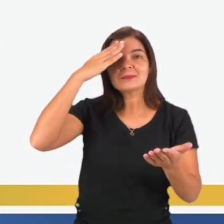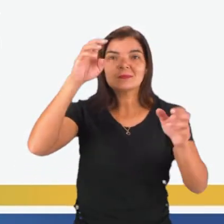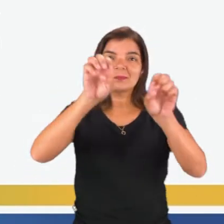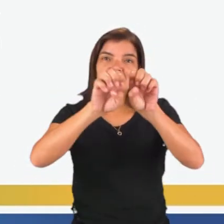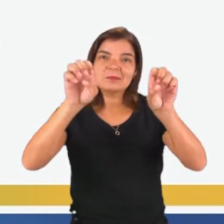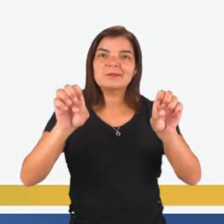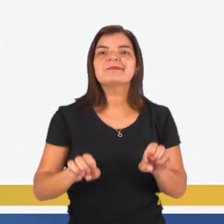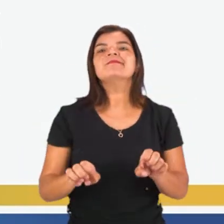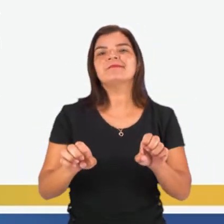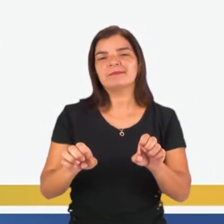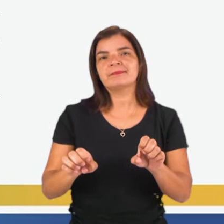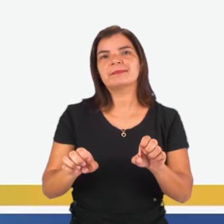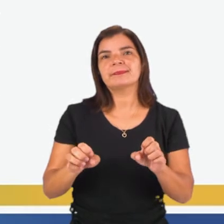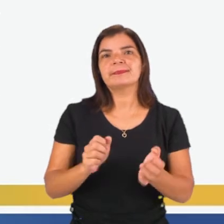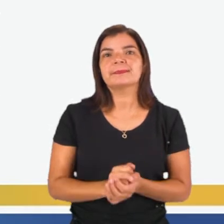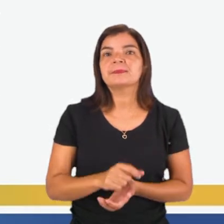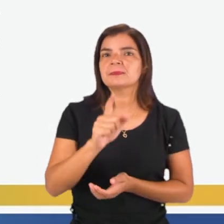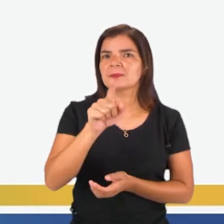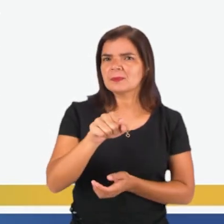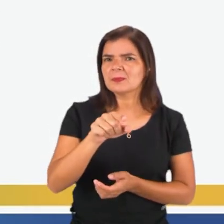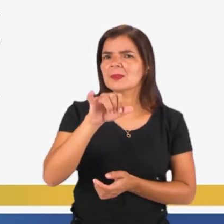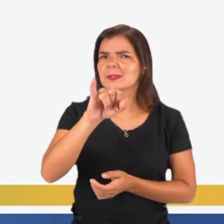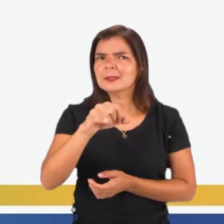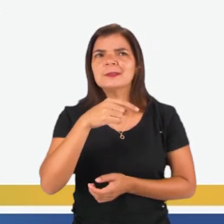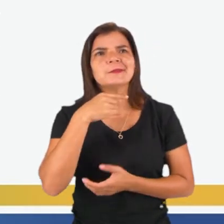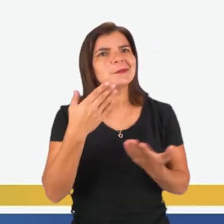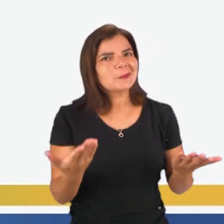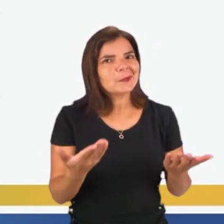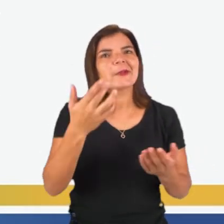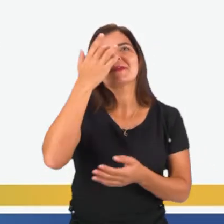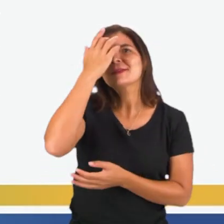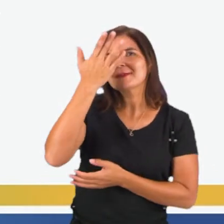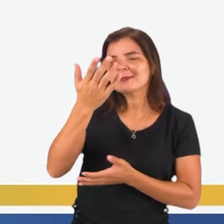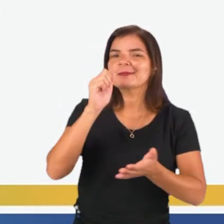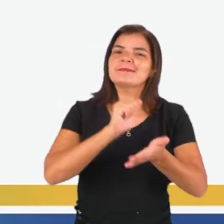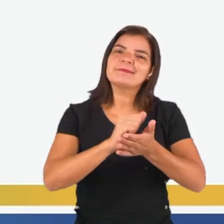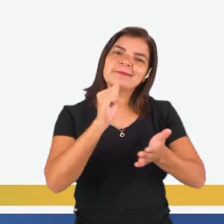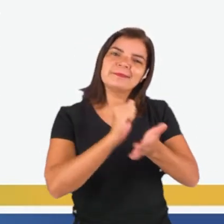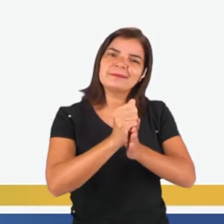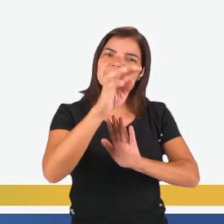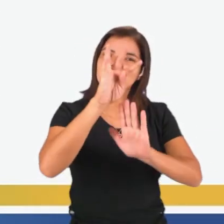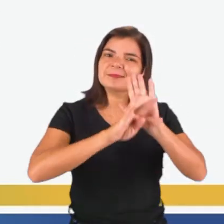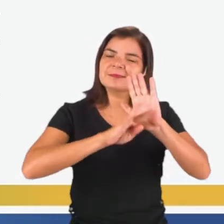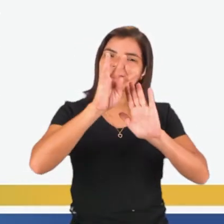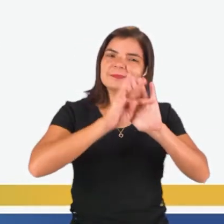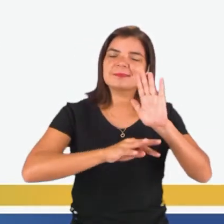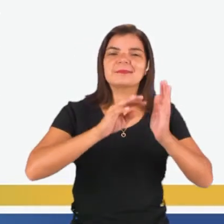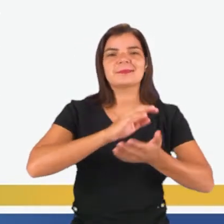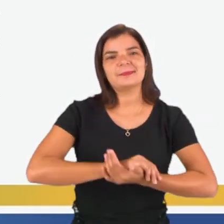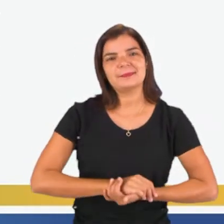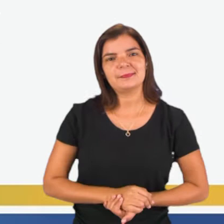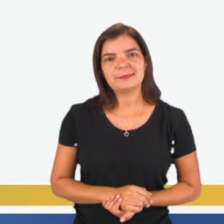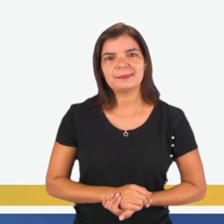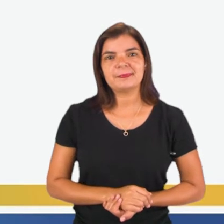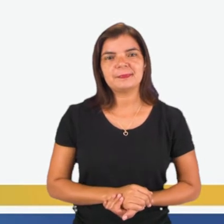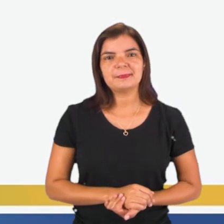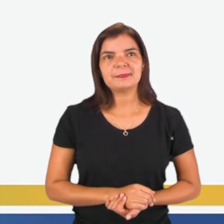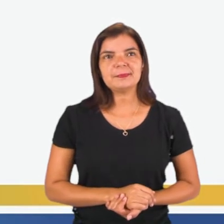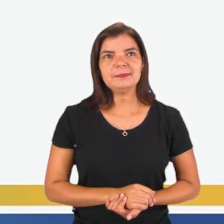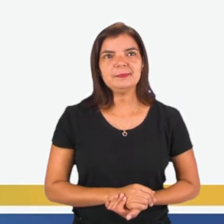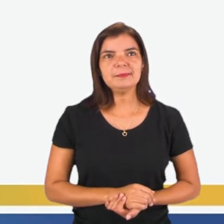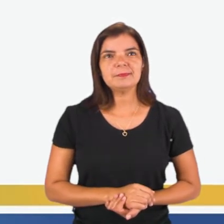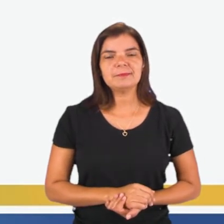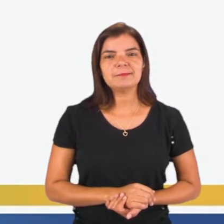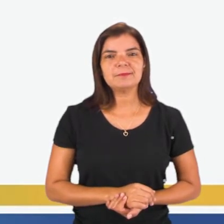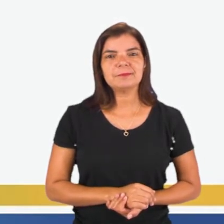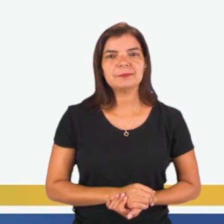que irá compreender sua estrutura. Isso, sem dúvida, facilitará a produção do texto.